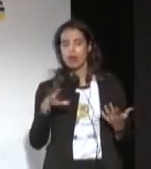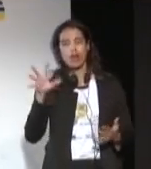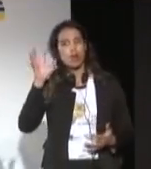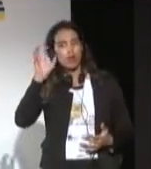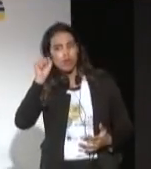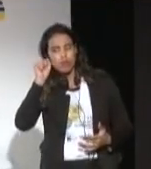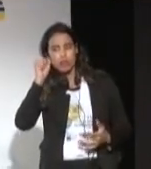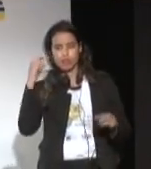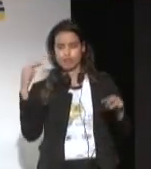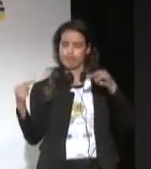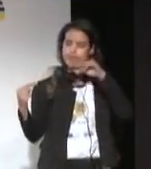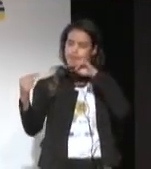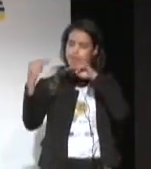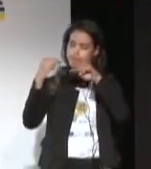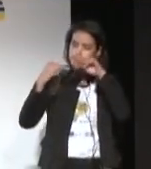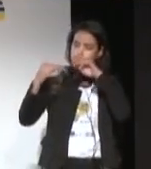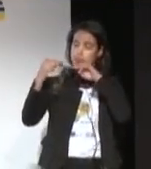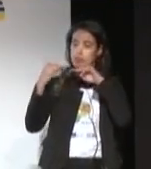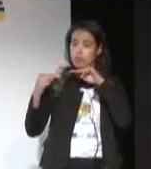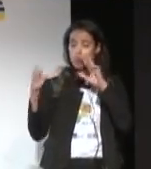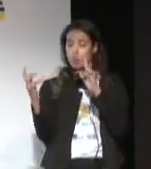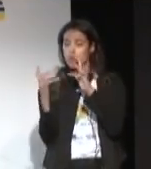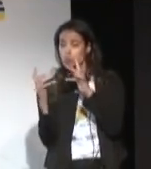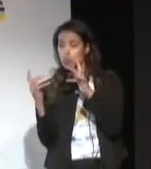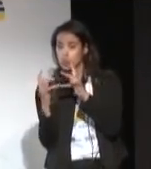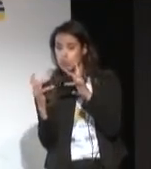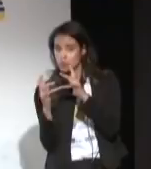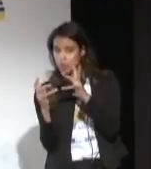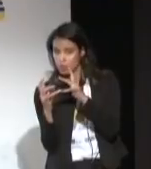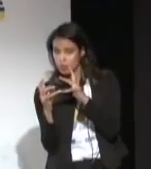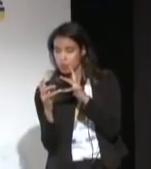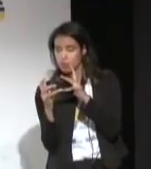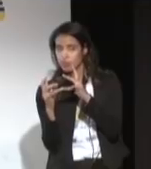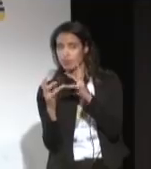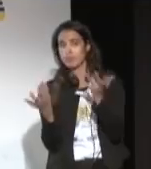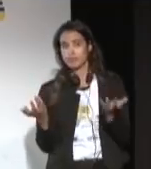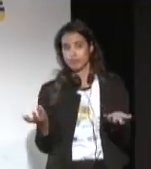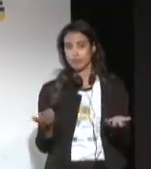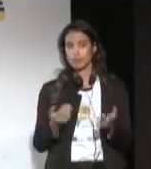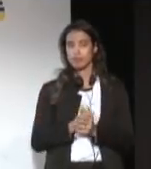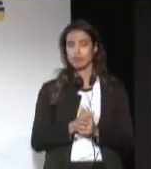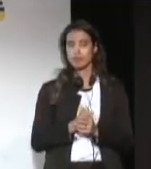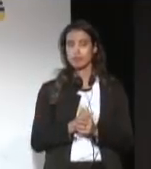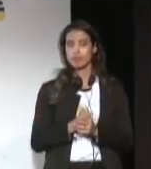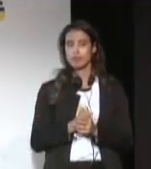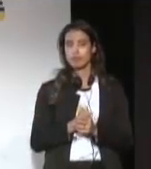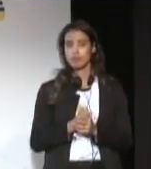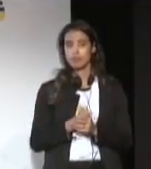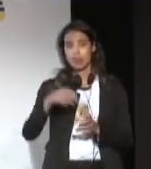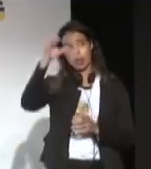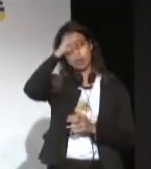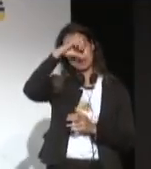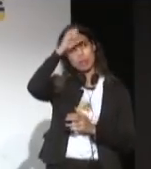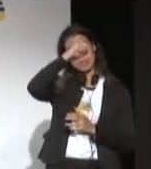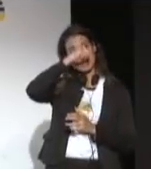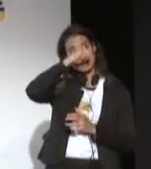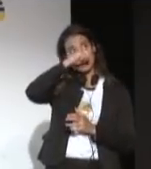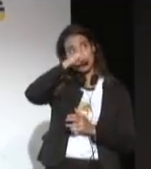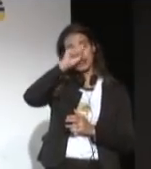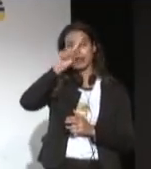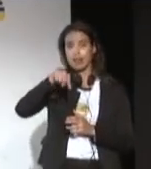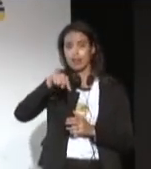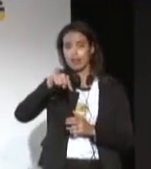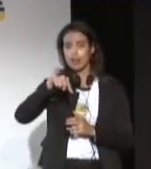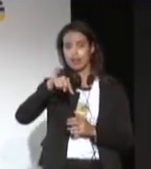o olho no olho, o contato, e que aprender seja nada mais, nada menos do que se fazer